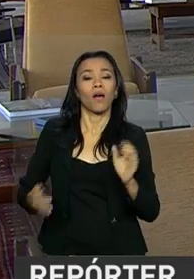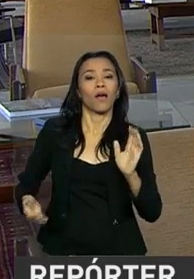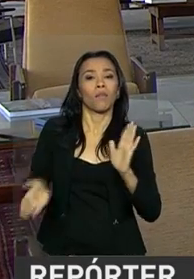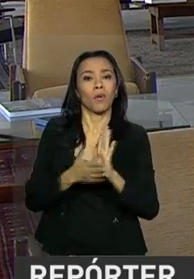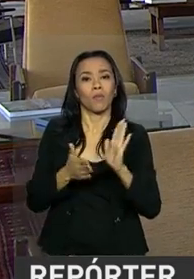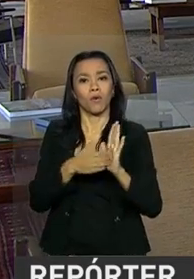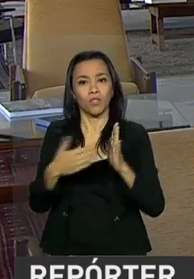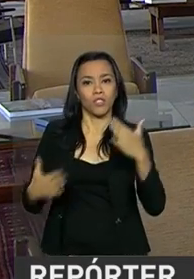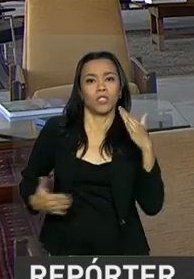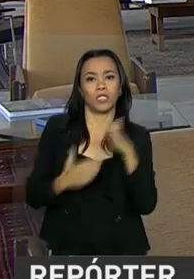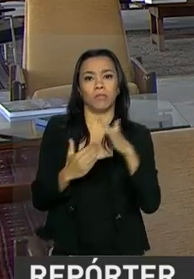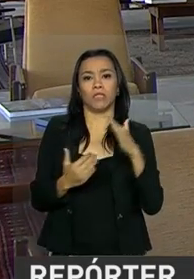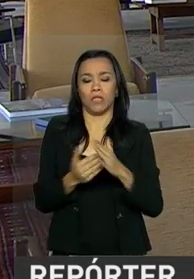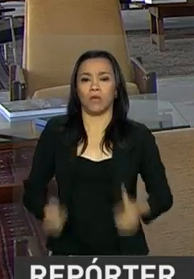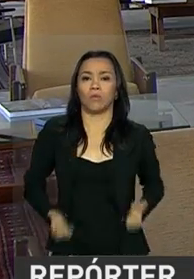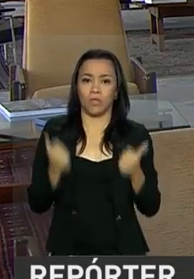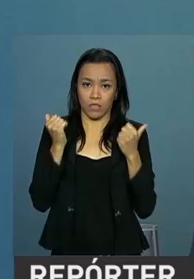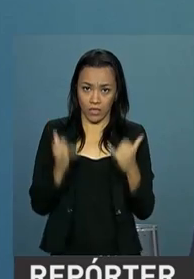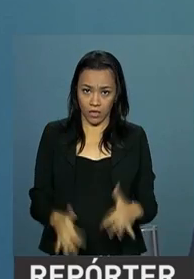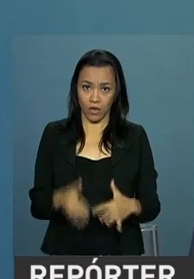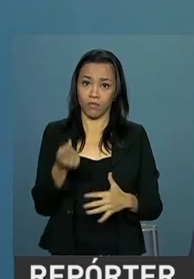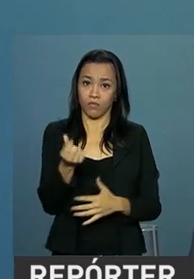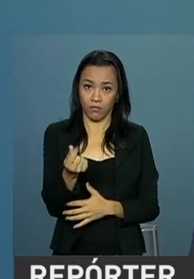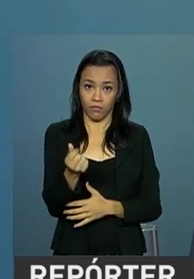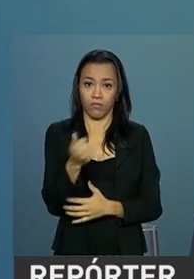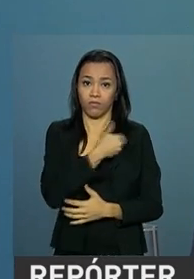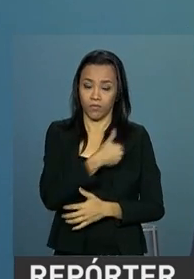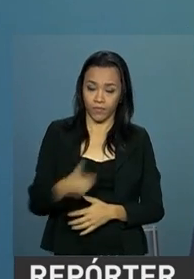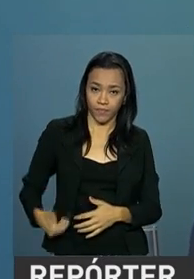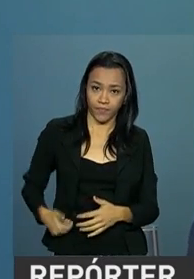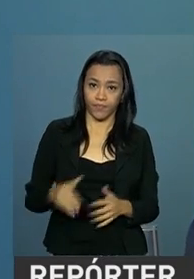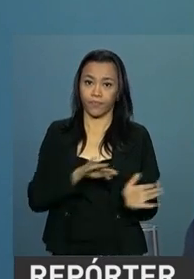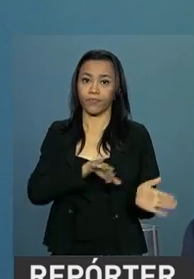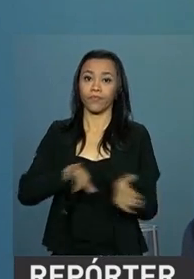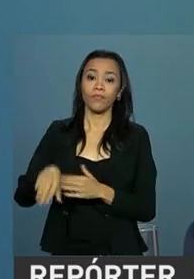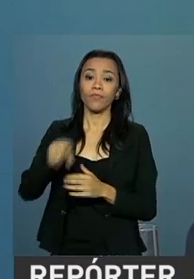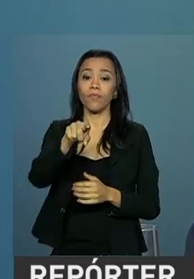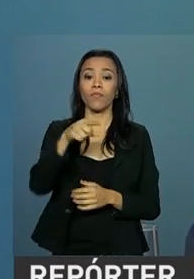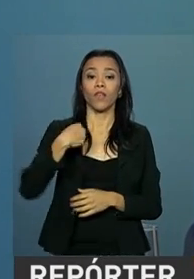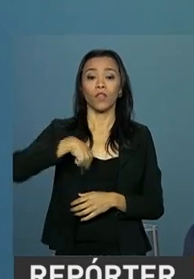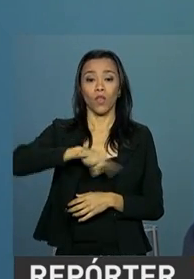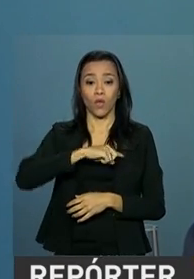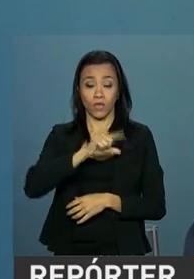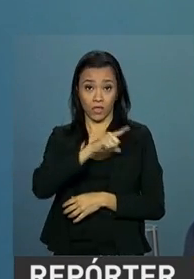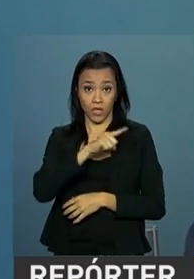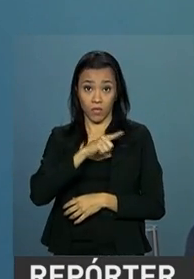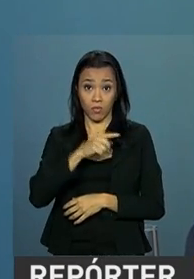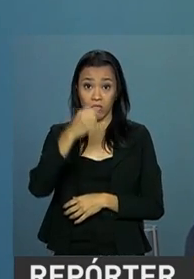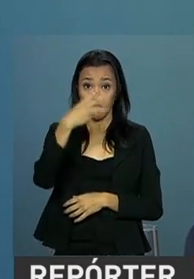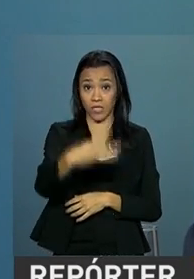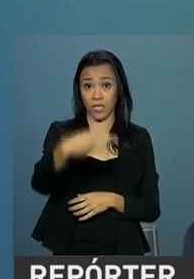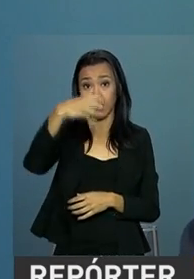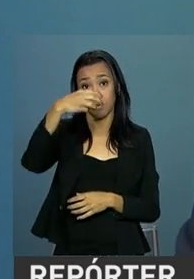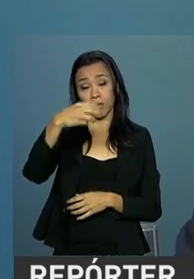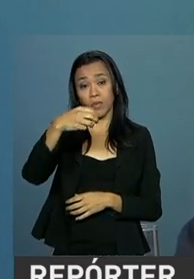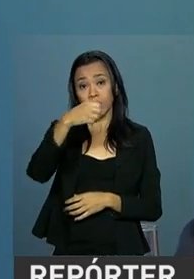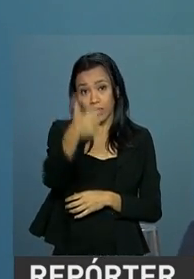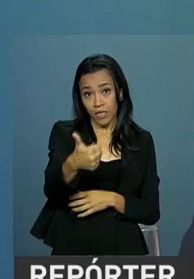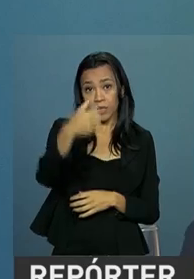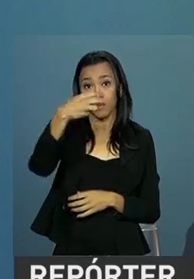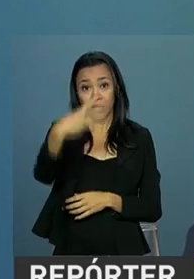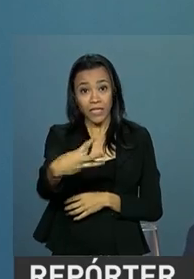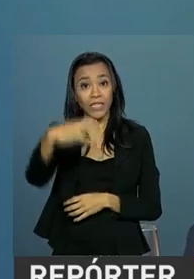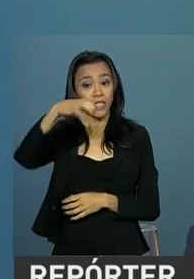inflação do ano anterior nós temos esse número de 139 de